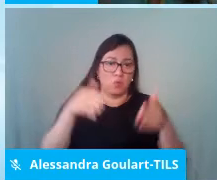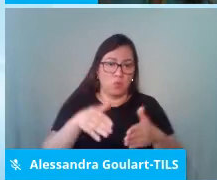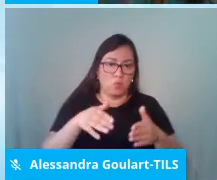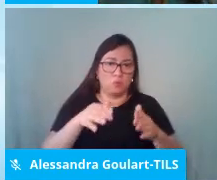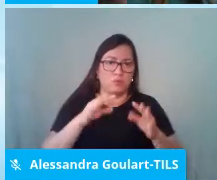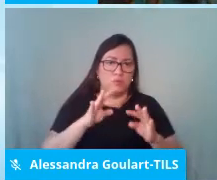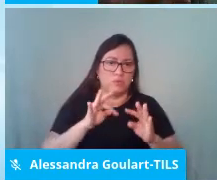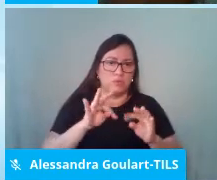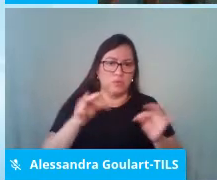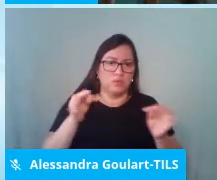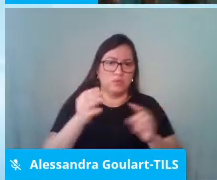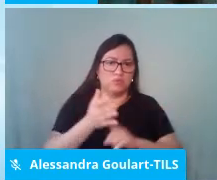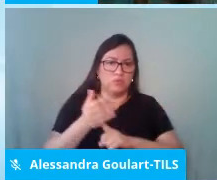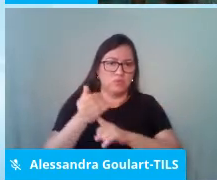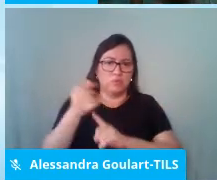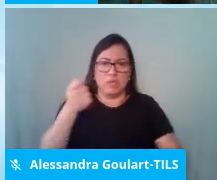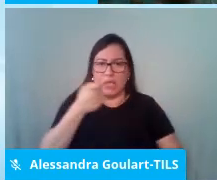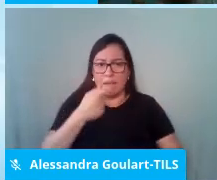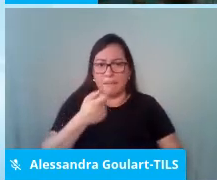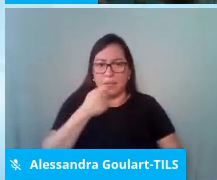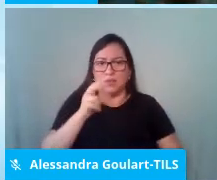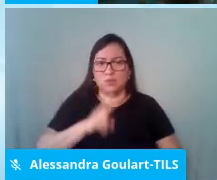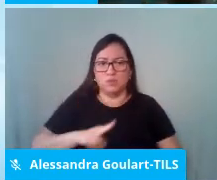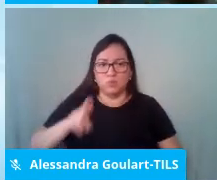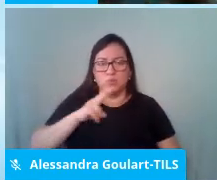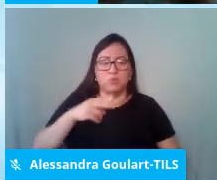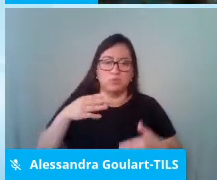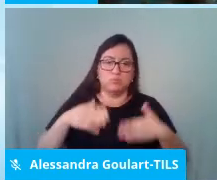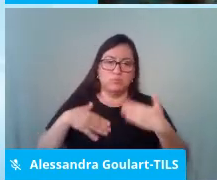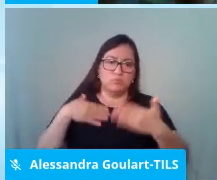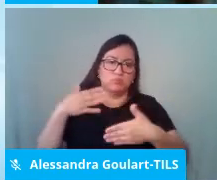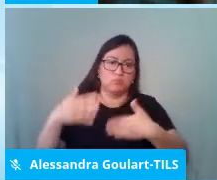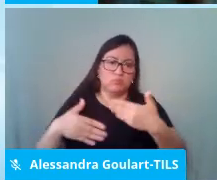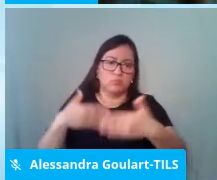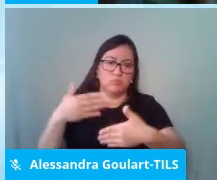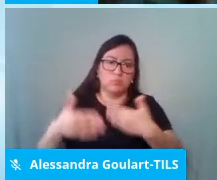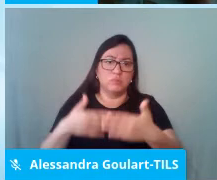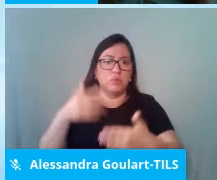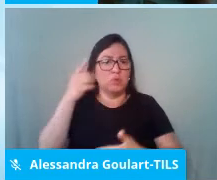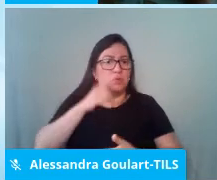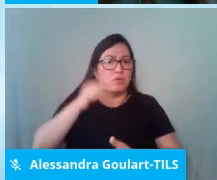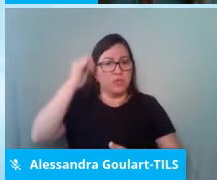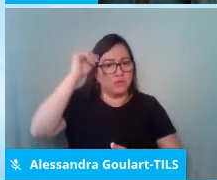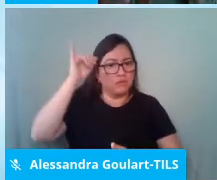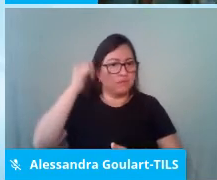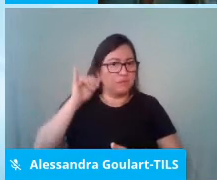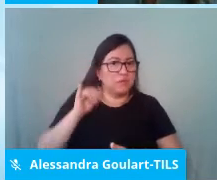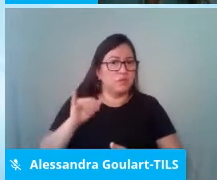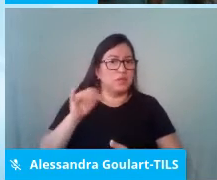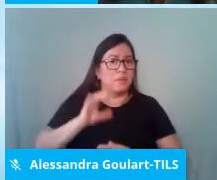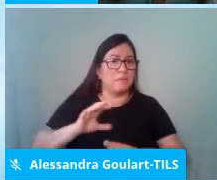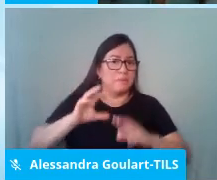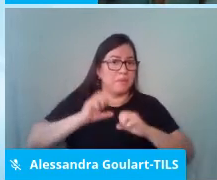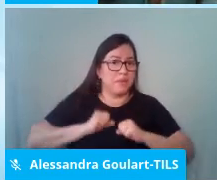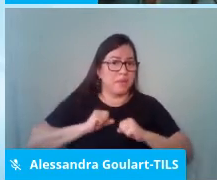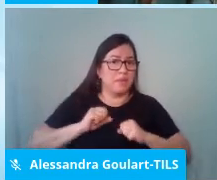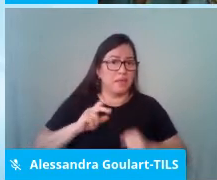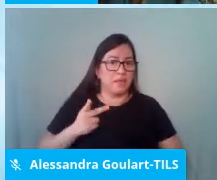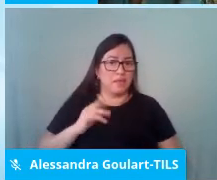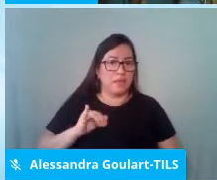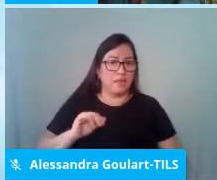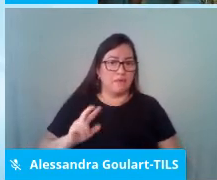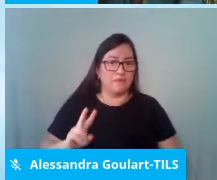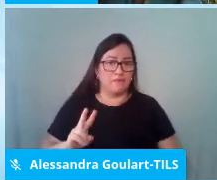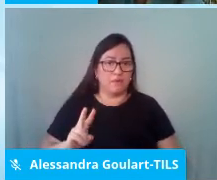uma profilaxia que a pessoa usa, né, continuamente também para evitar contrair o HIV. Por exemplo, nós estamos falando aqui de